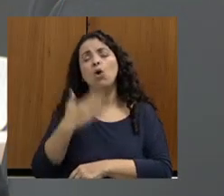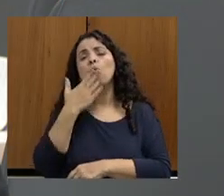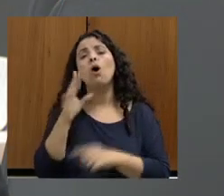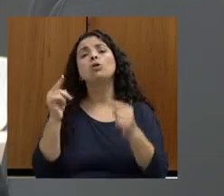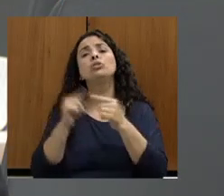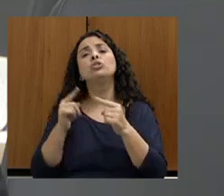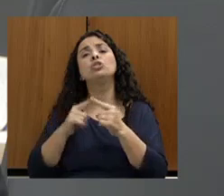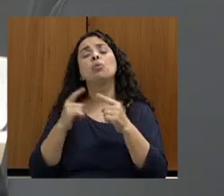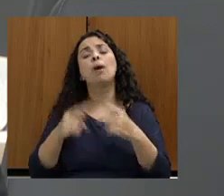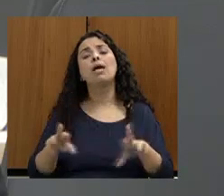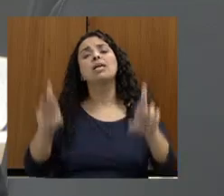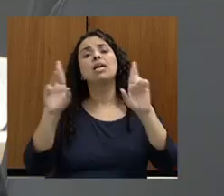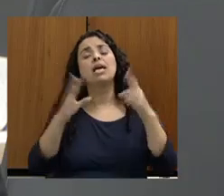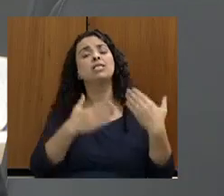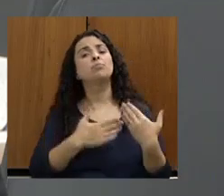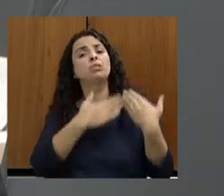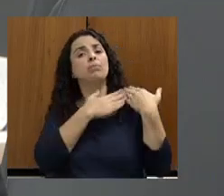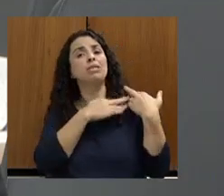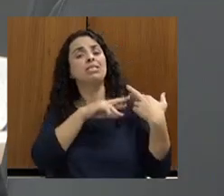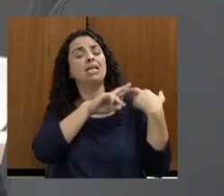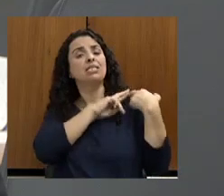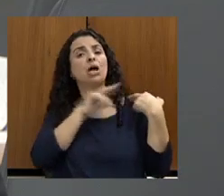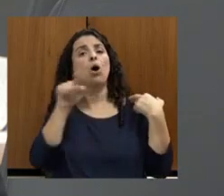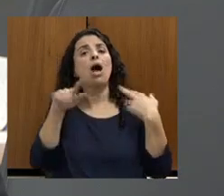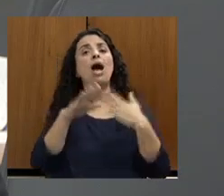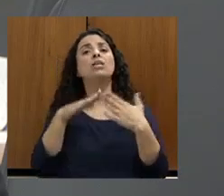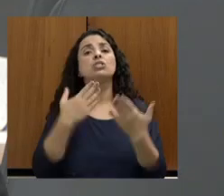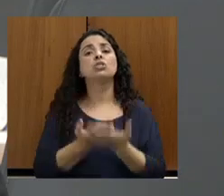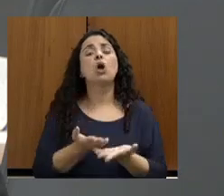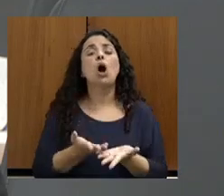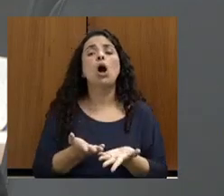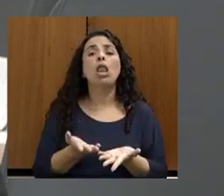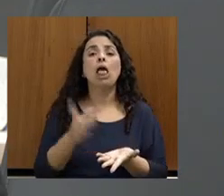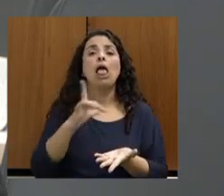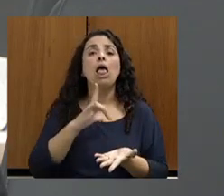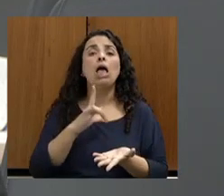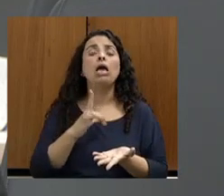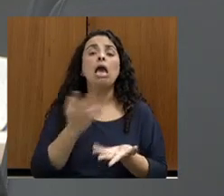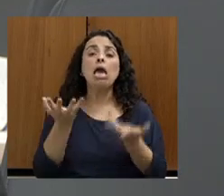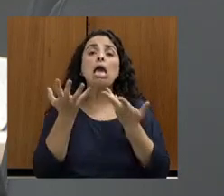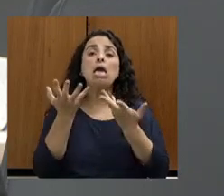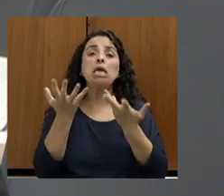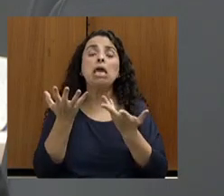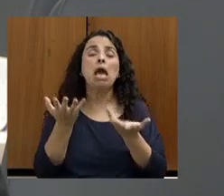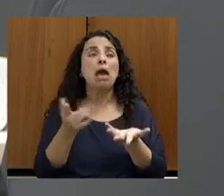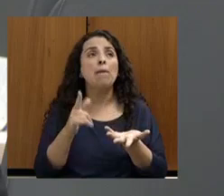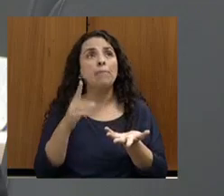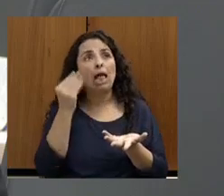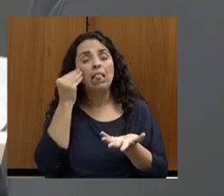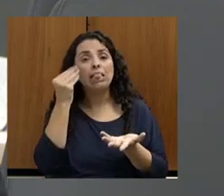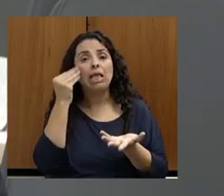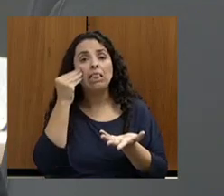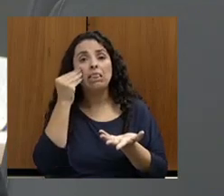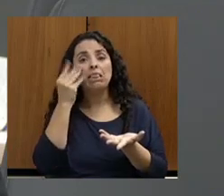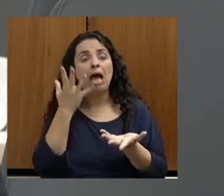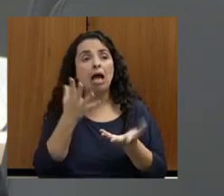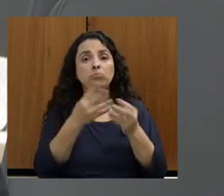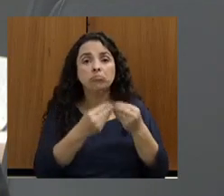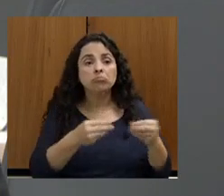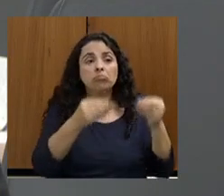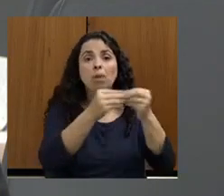e ou reparação a escola pretende intuir na tentativa de sanar o sofrimento